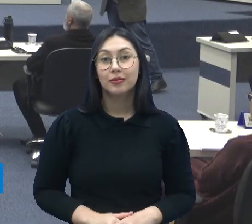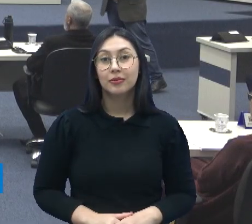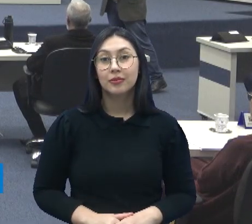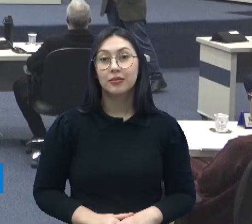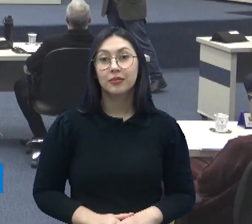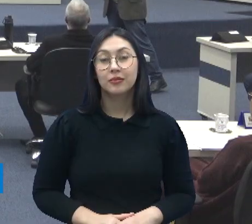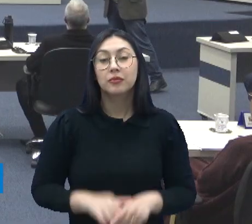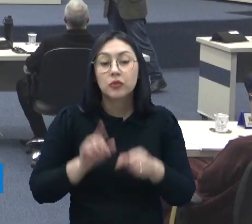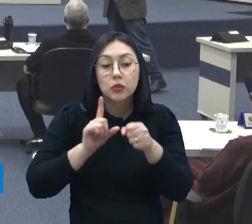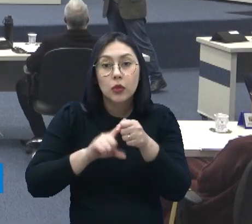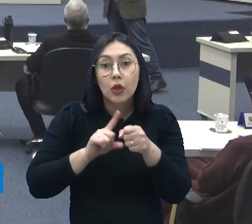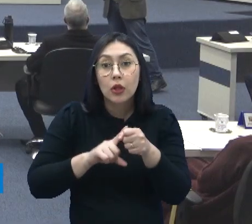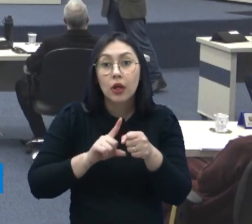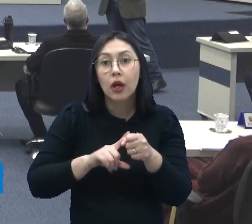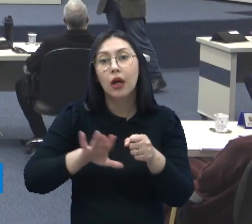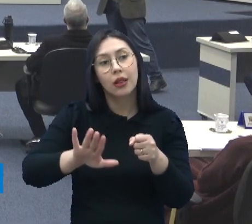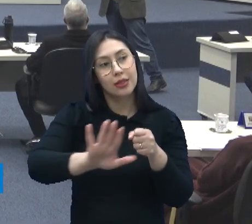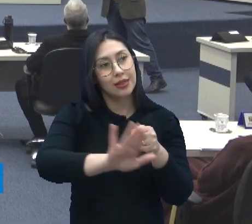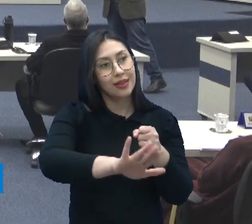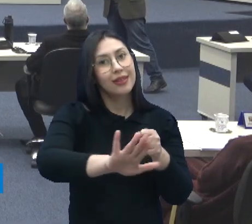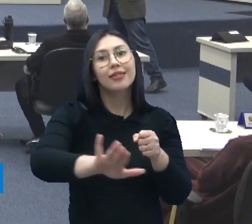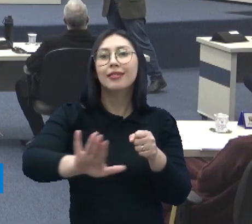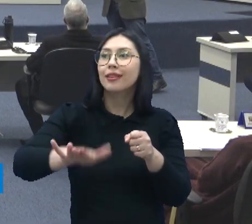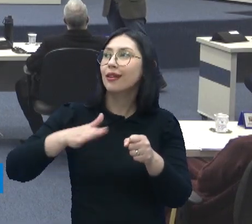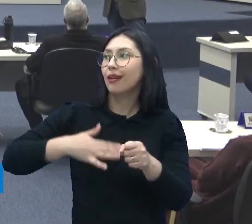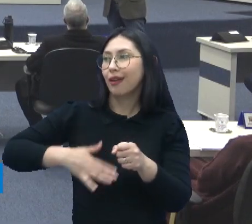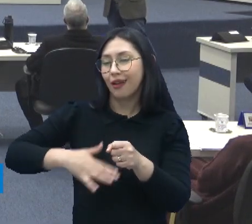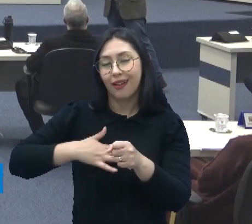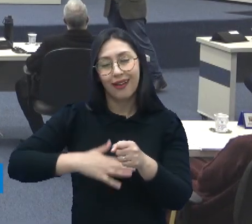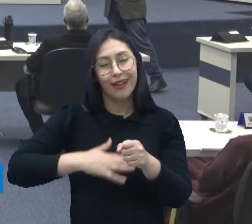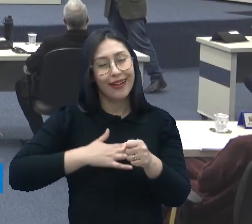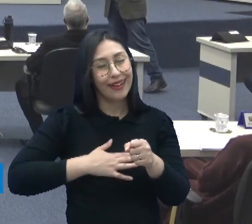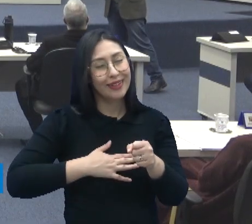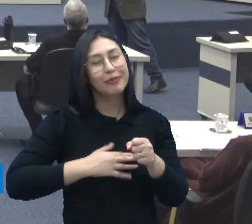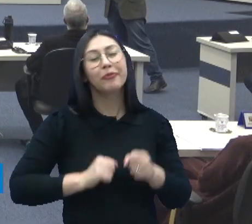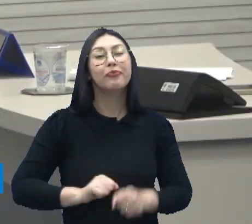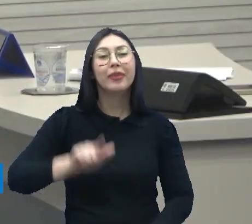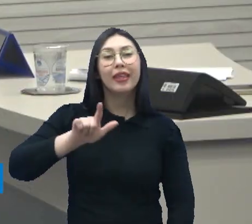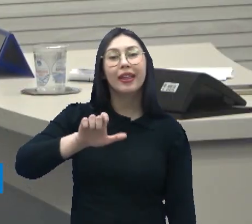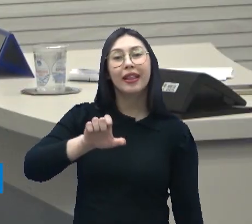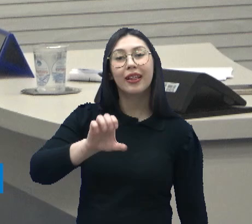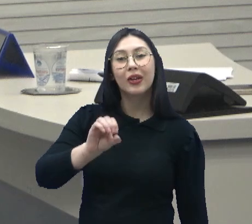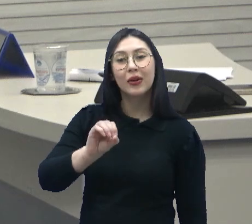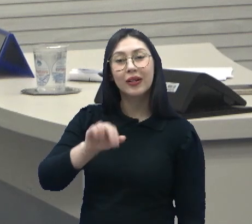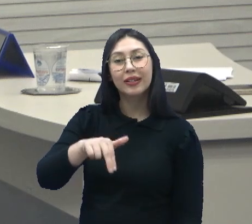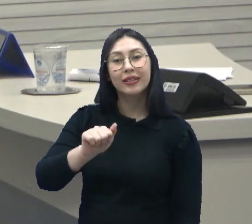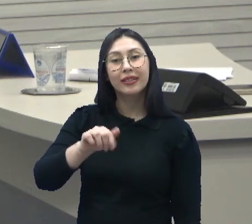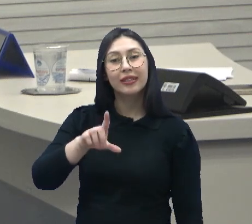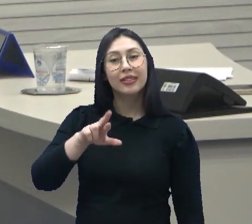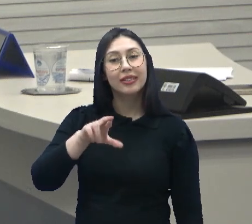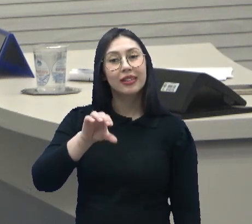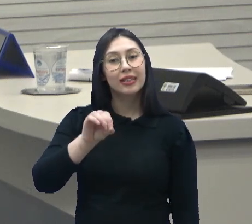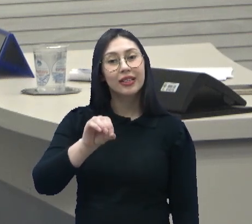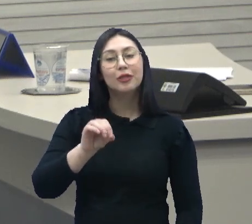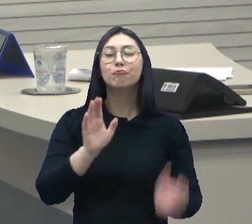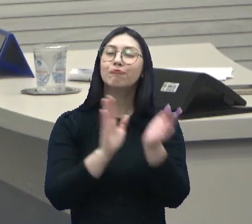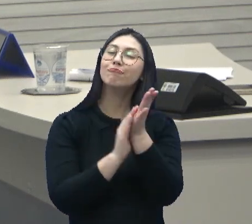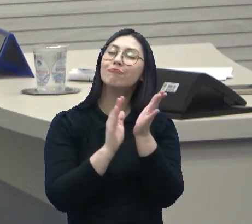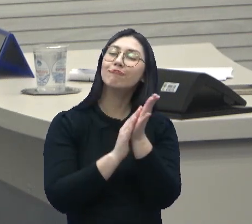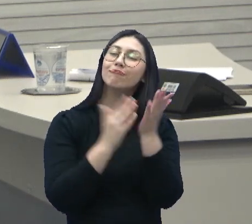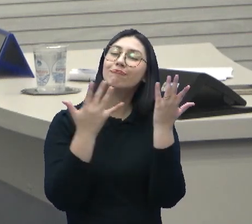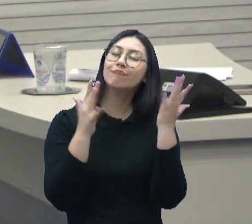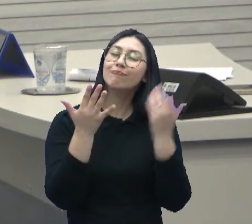Alô? Calmar um pouquinho os ânimos, então. Leonardo, fica aqui os parabéns a